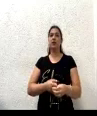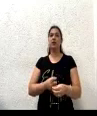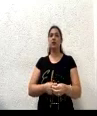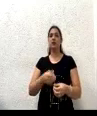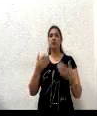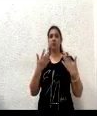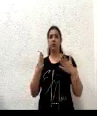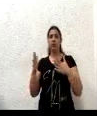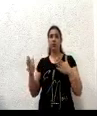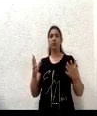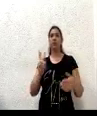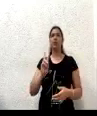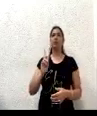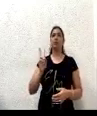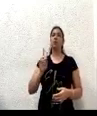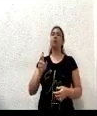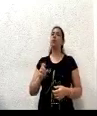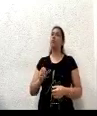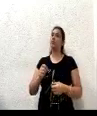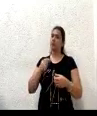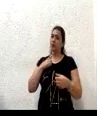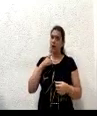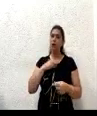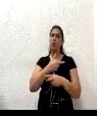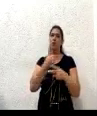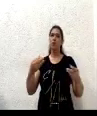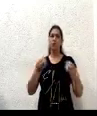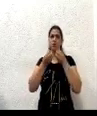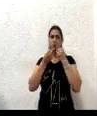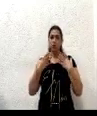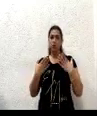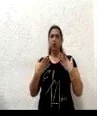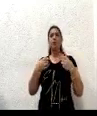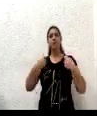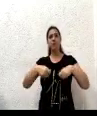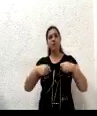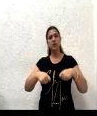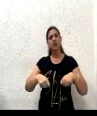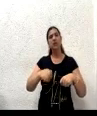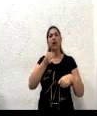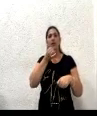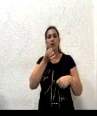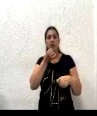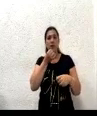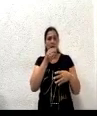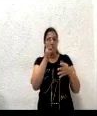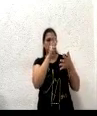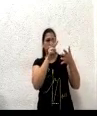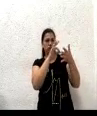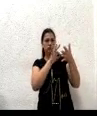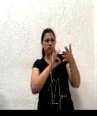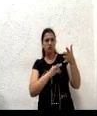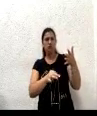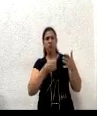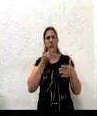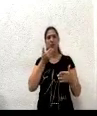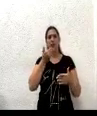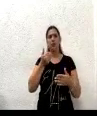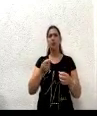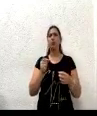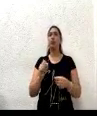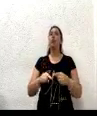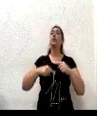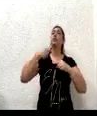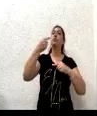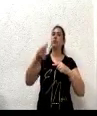acho que tem uns pontos positivos e algumas coisinhas a ser consertadas, mas isso aí, com outras